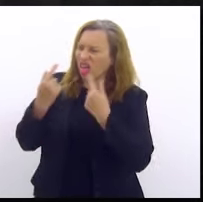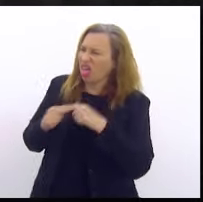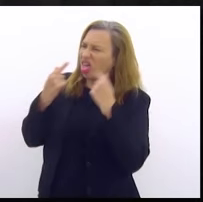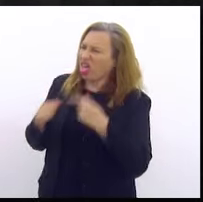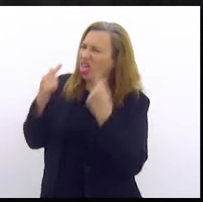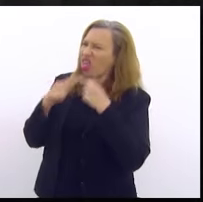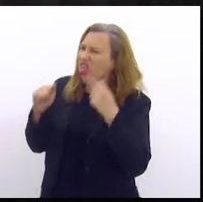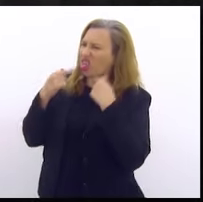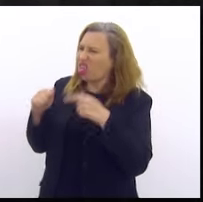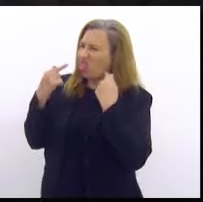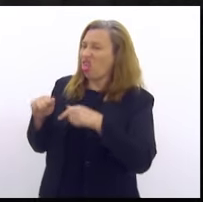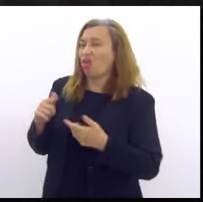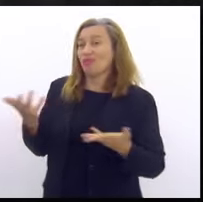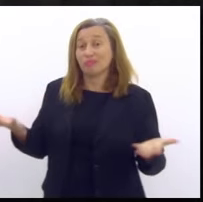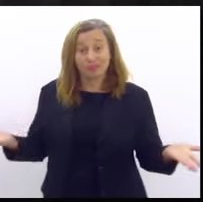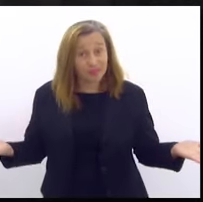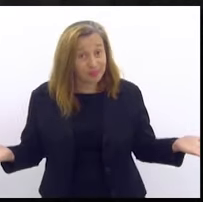policiais.